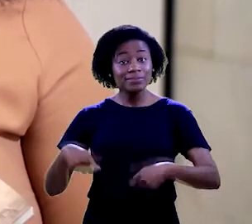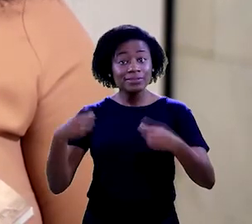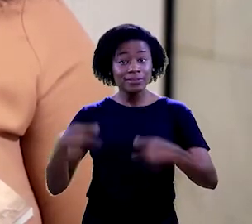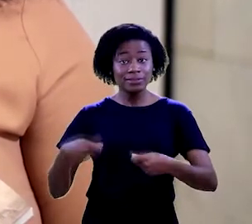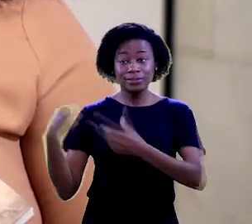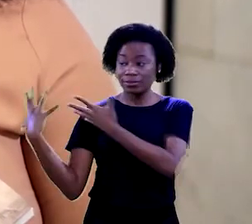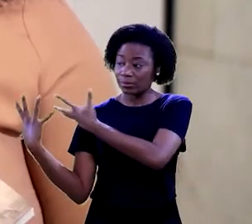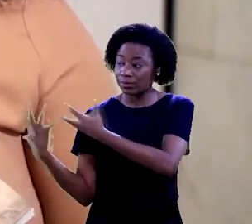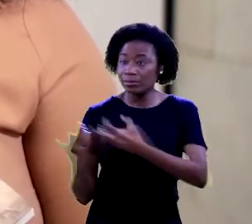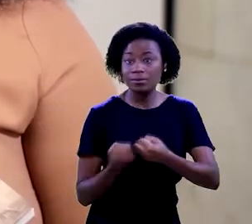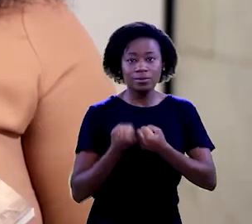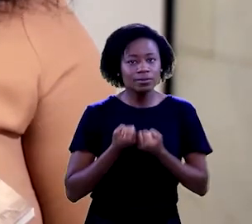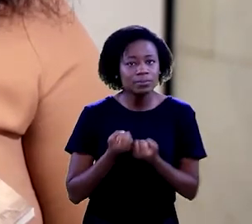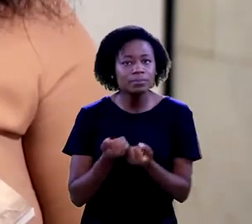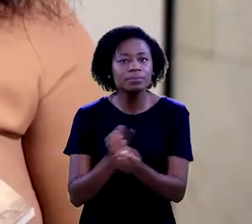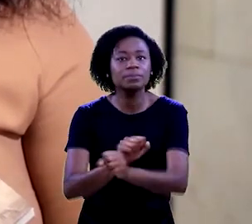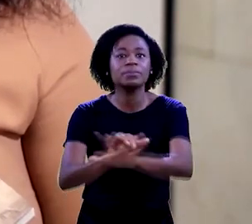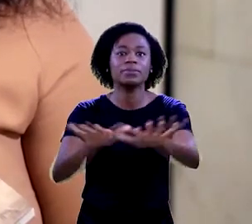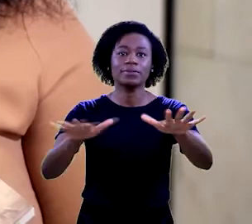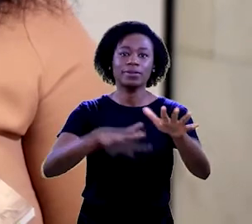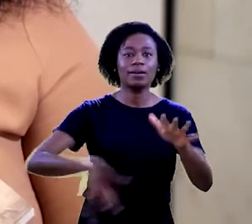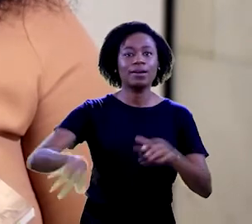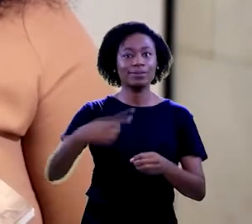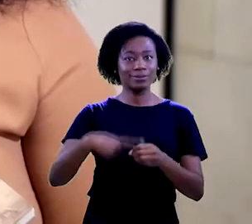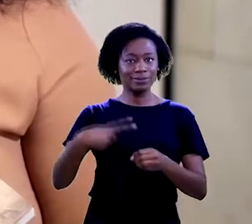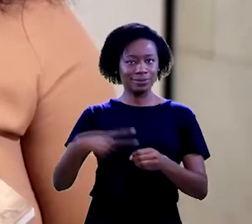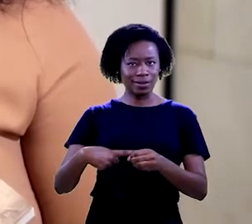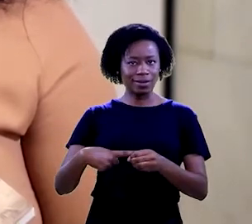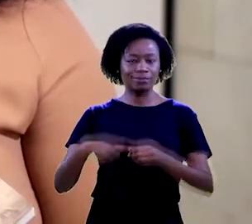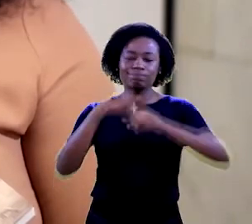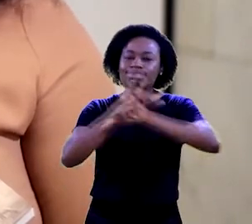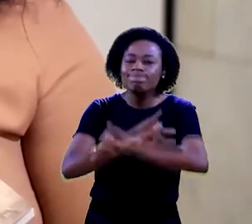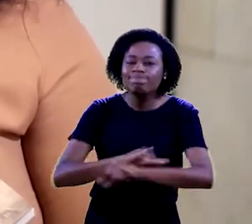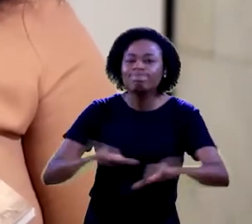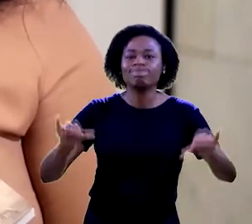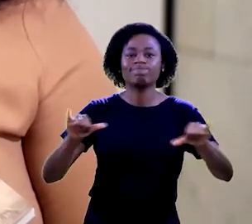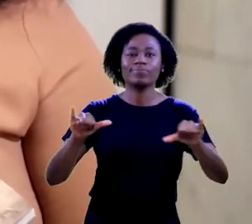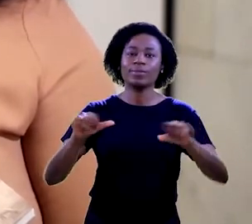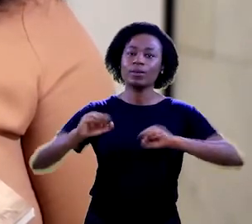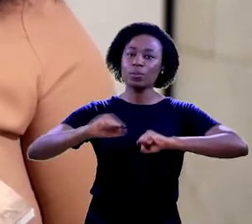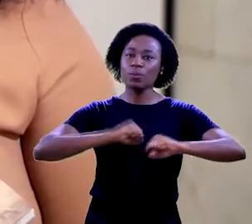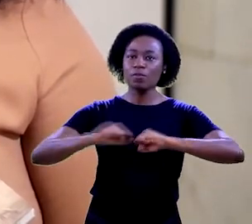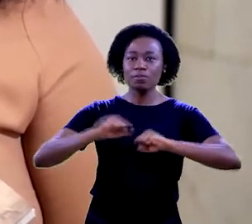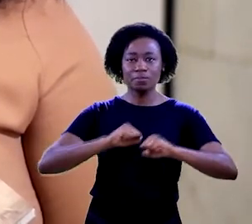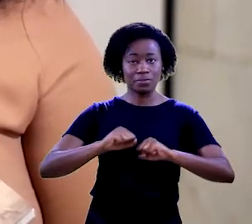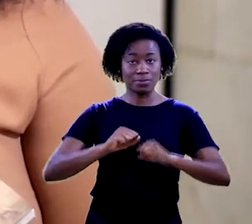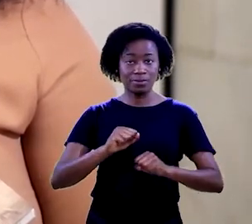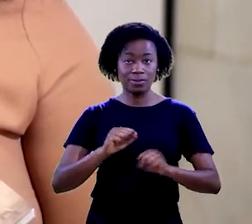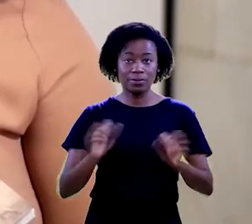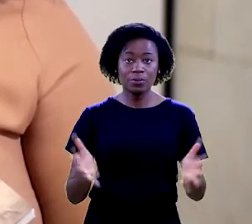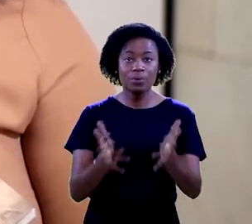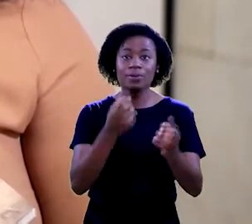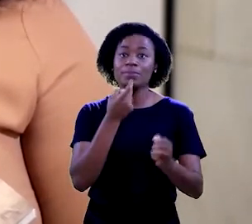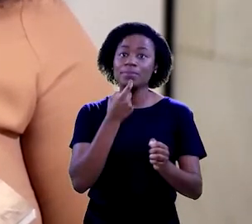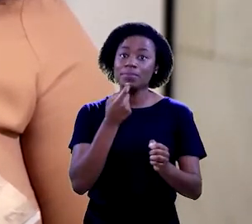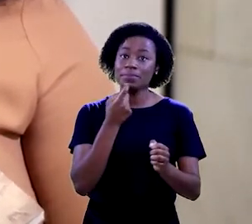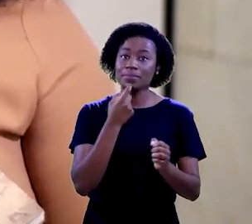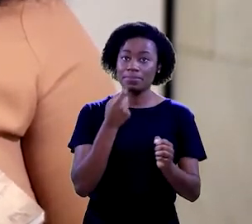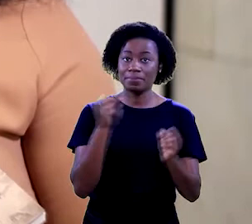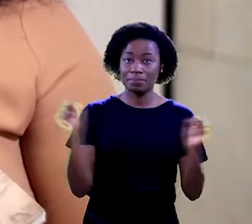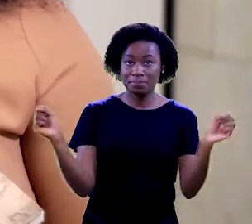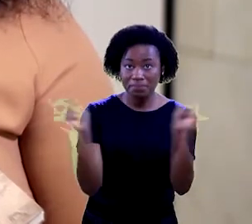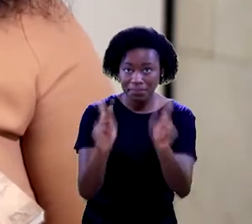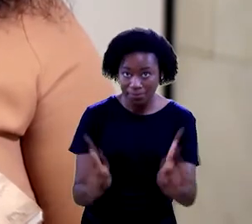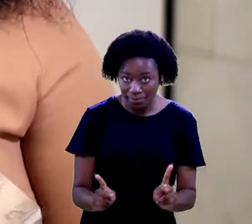nossa cidade. E a partir de então nós lançamos o movimento Campinas pela Paz, porque nós entendemos, e